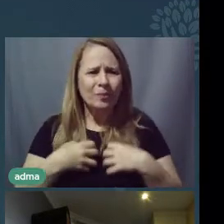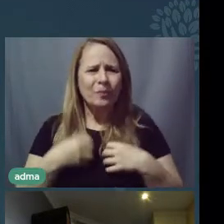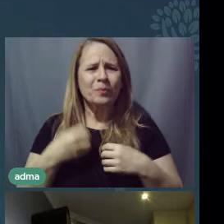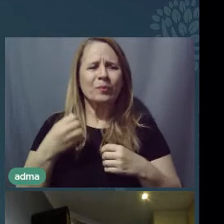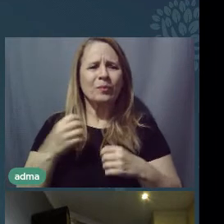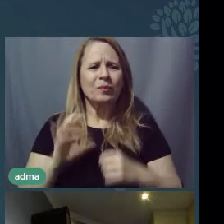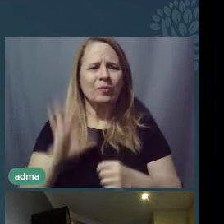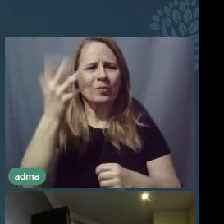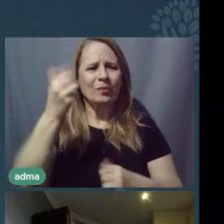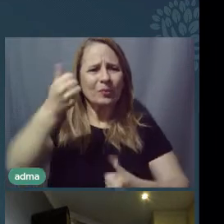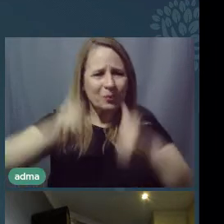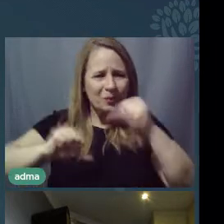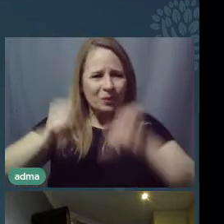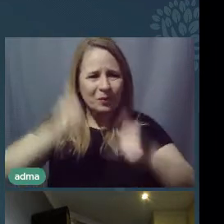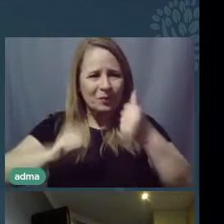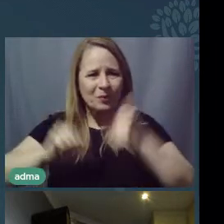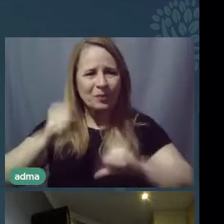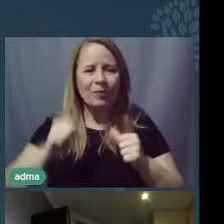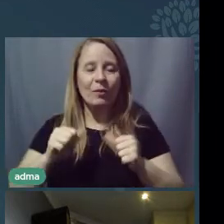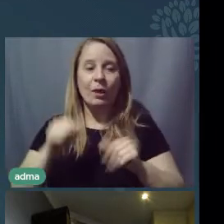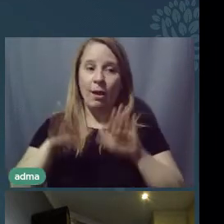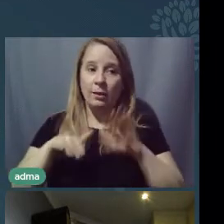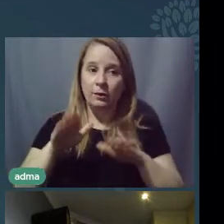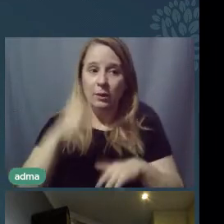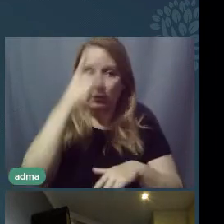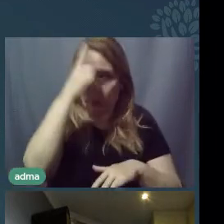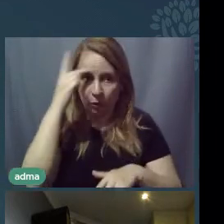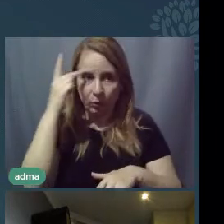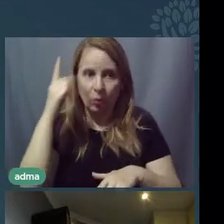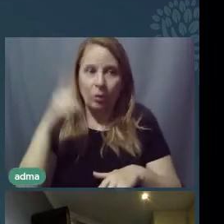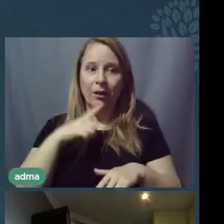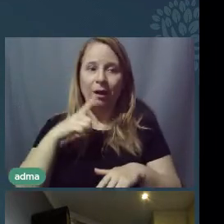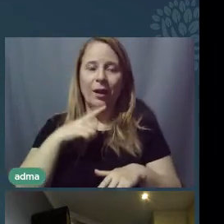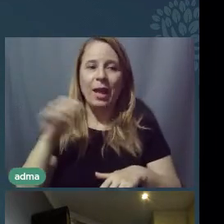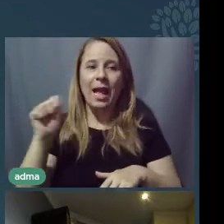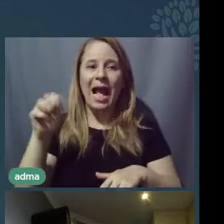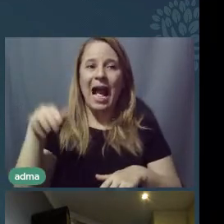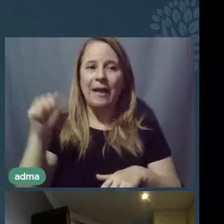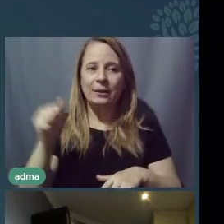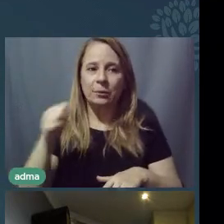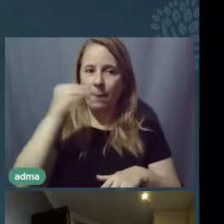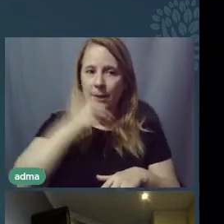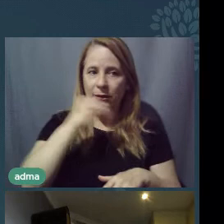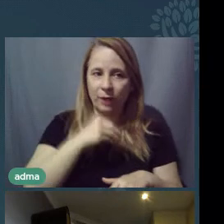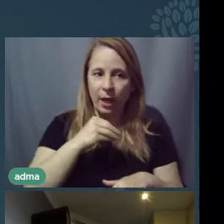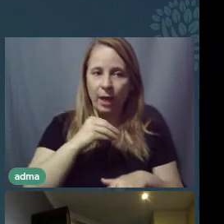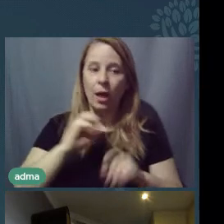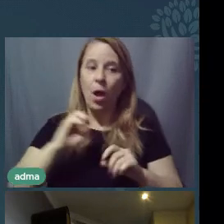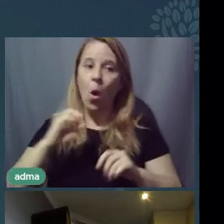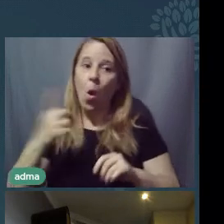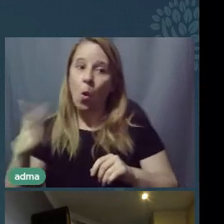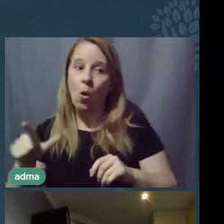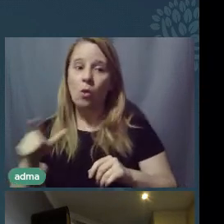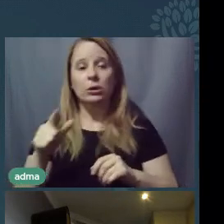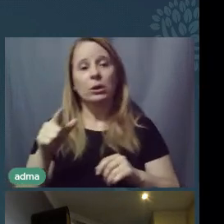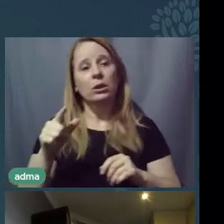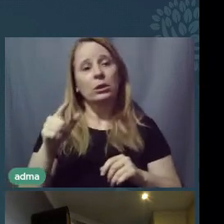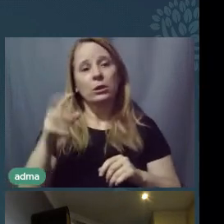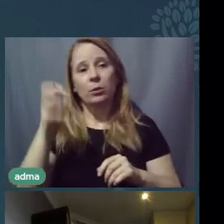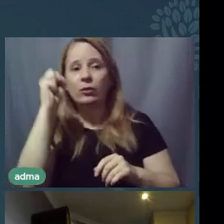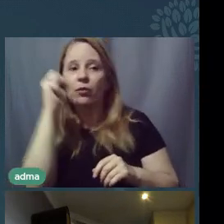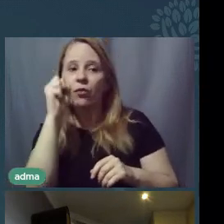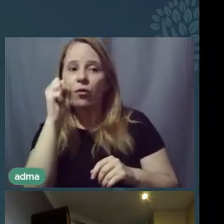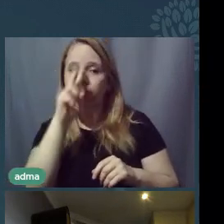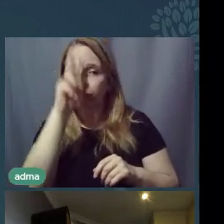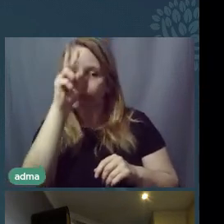pacientes que têm a forma mais leve da doença, ou que não tenham tantos sintomas constantes, que tem a ver com o controle